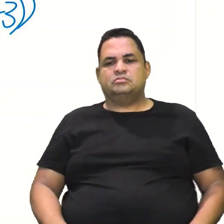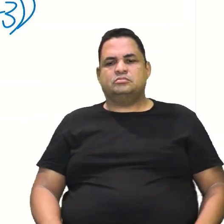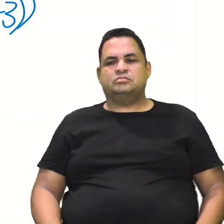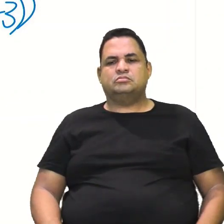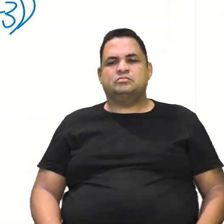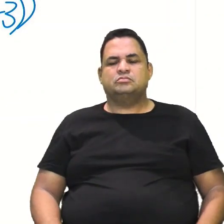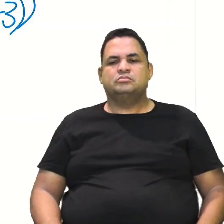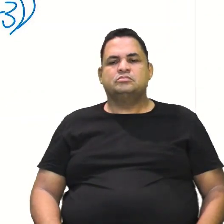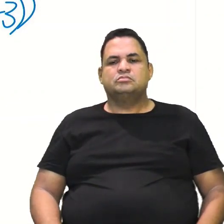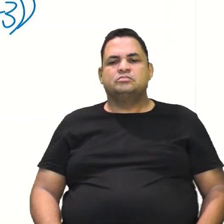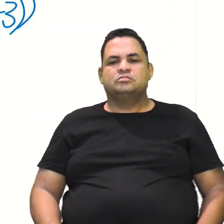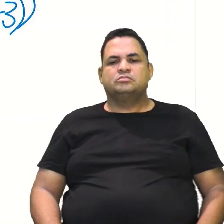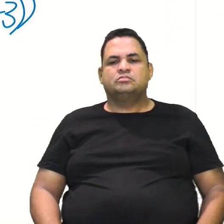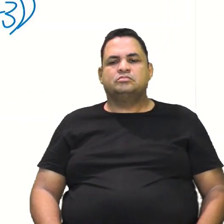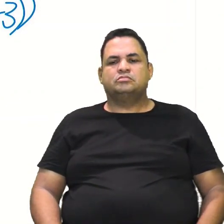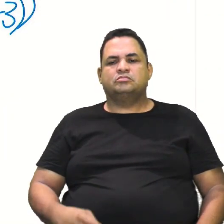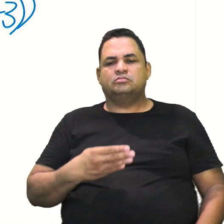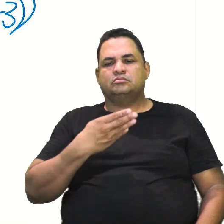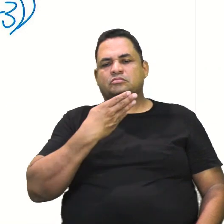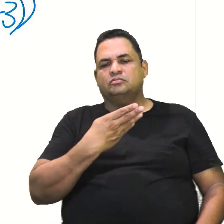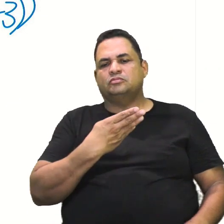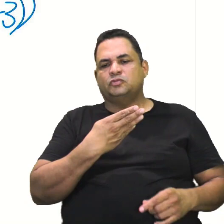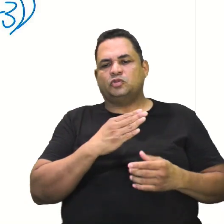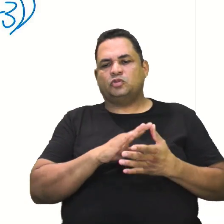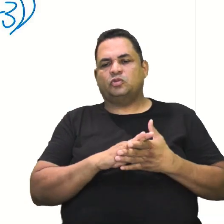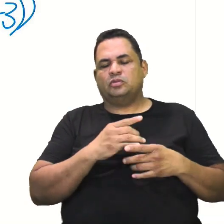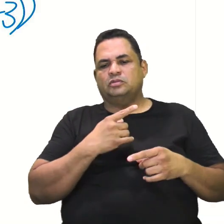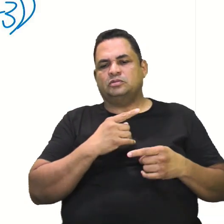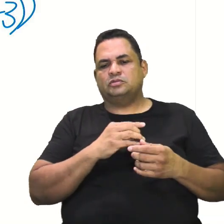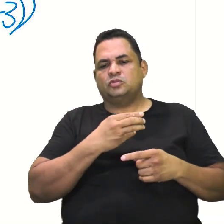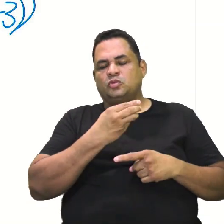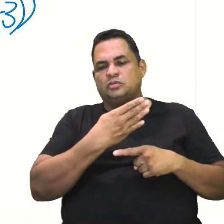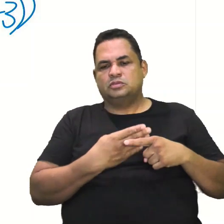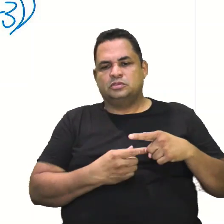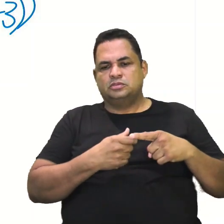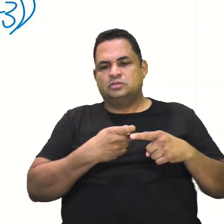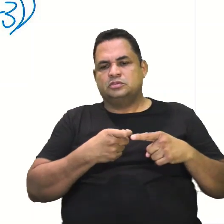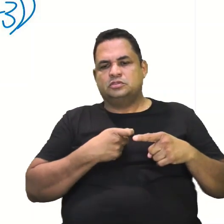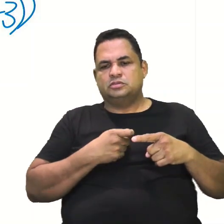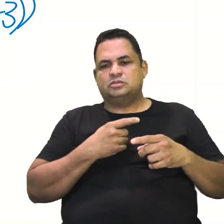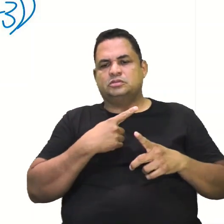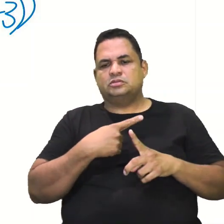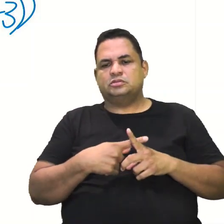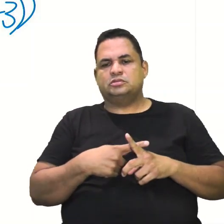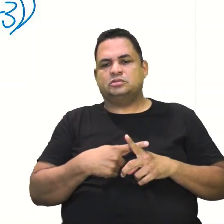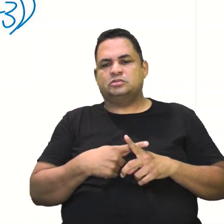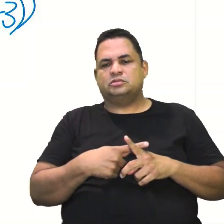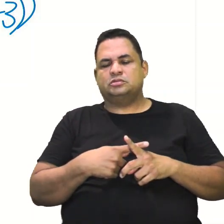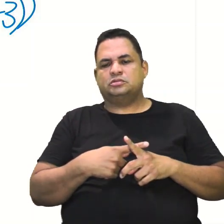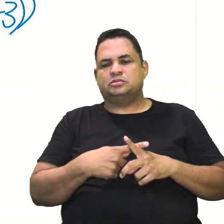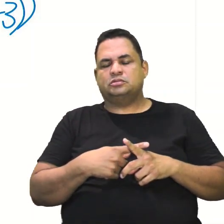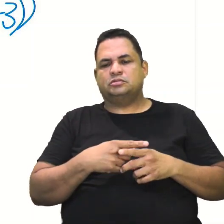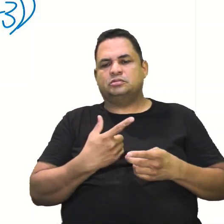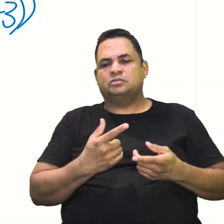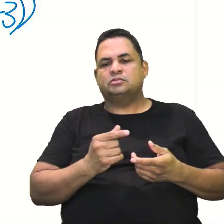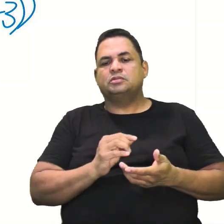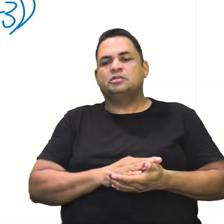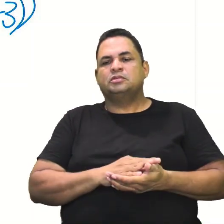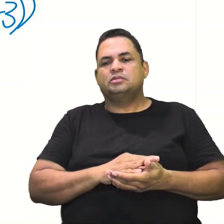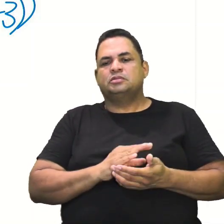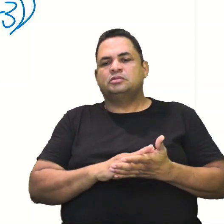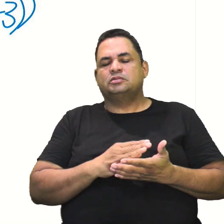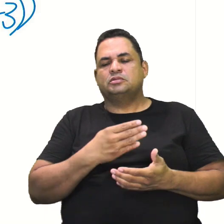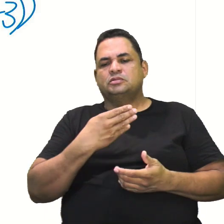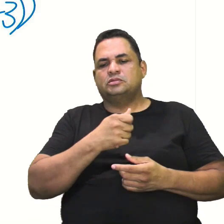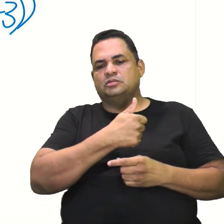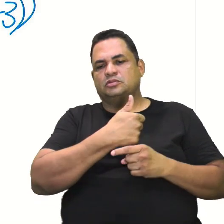bom? Olha lá, 4 terços vezes x. 4 terços, x. mais, porque menos com menos dá mais, né? 3